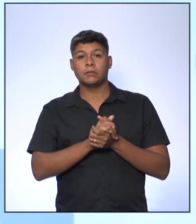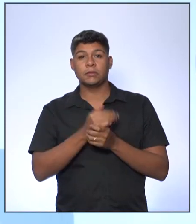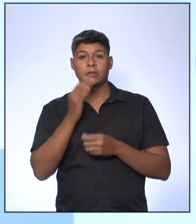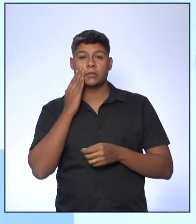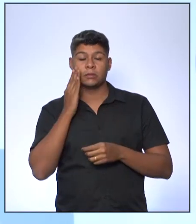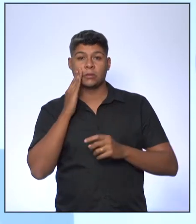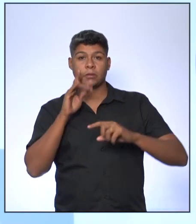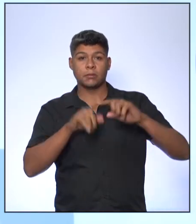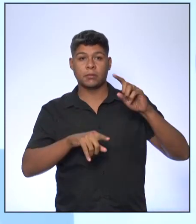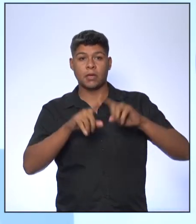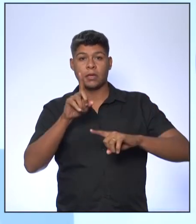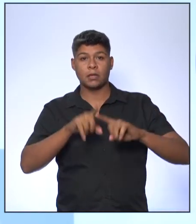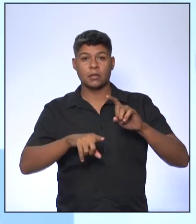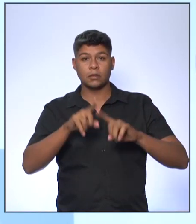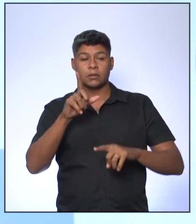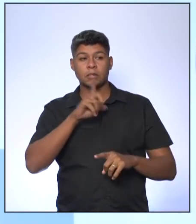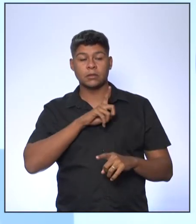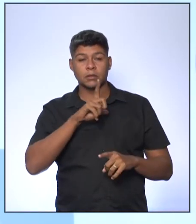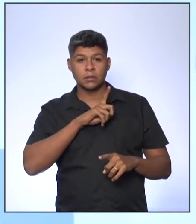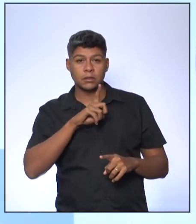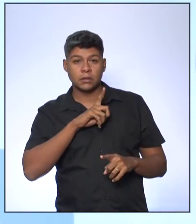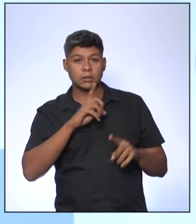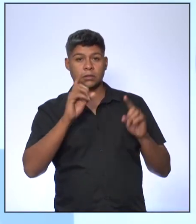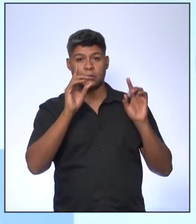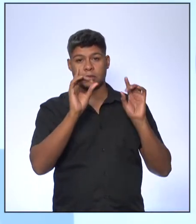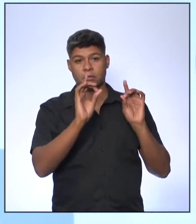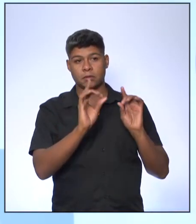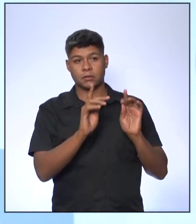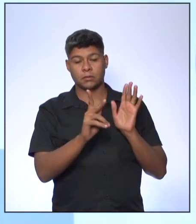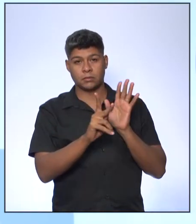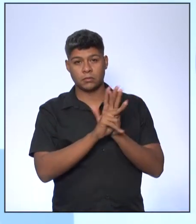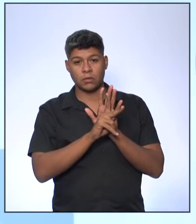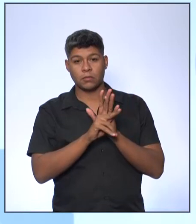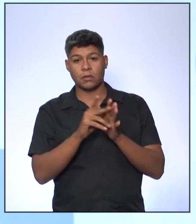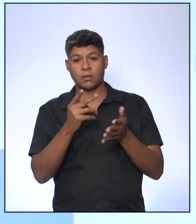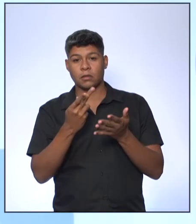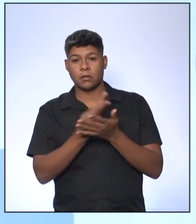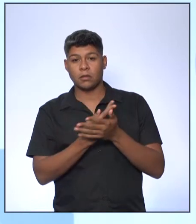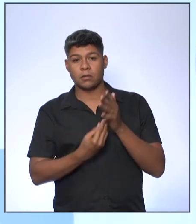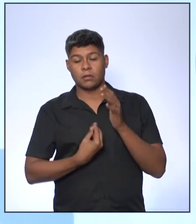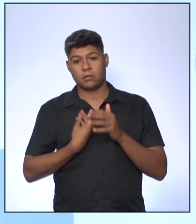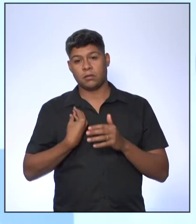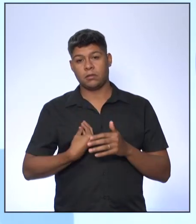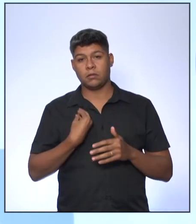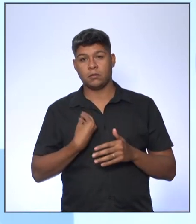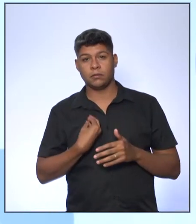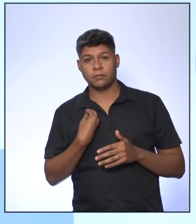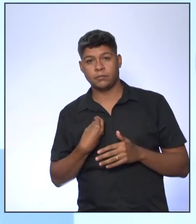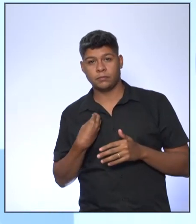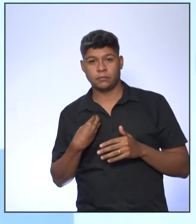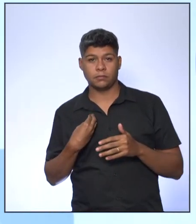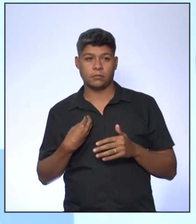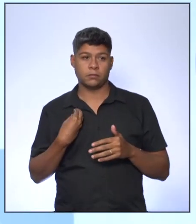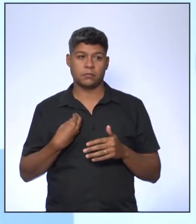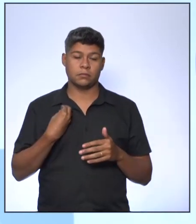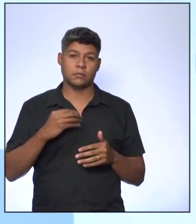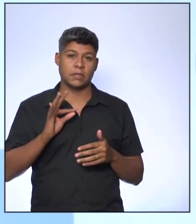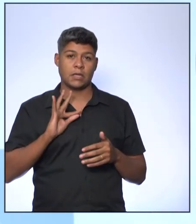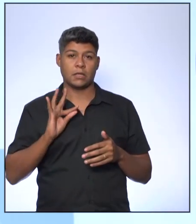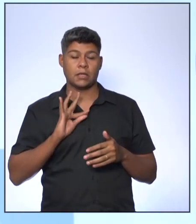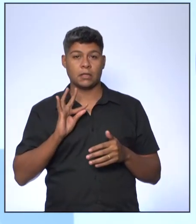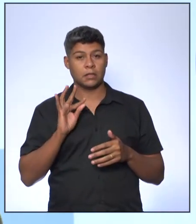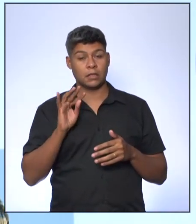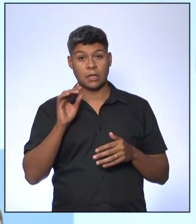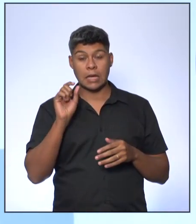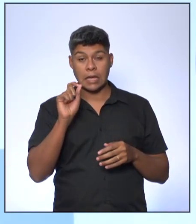esses aparelhos, eles têm essa especificação, né? Então, eles funcionam a partir desta especificação técnica. Quem